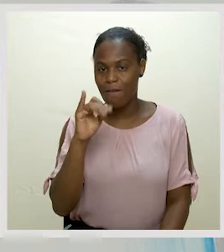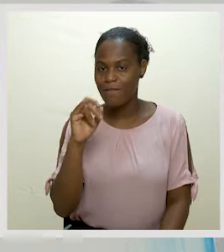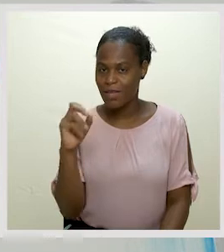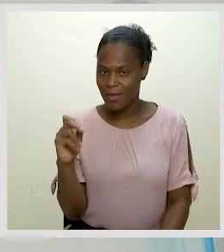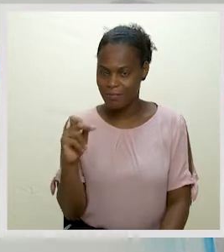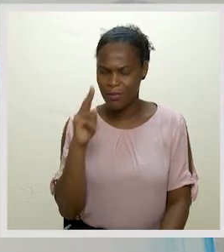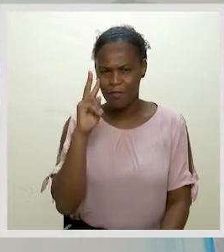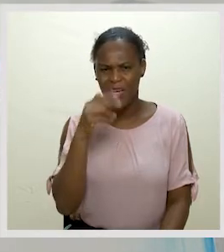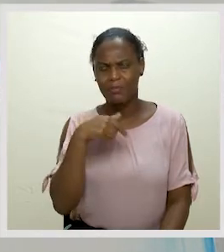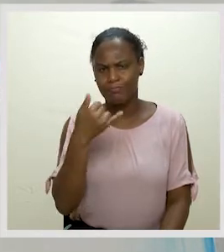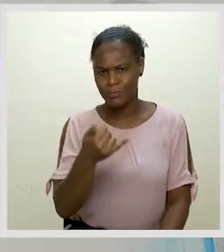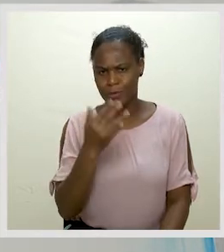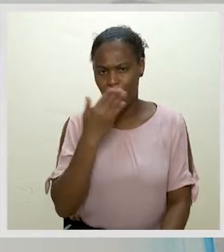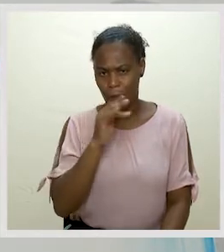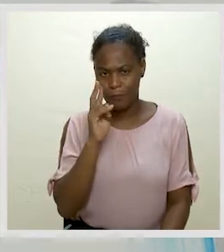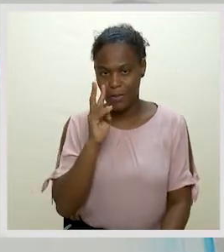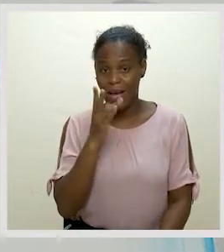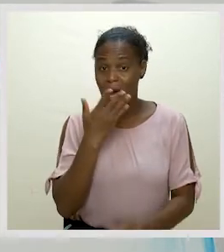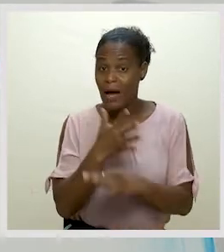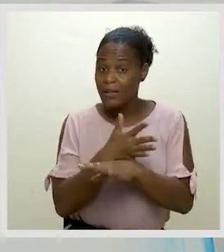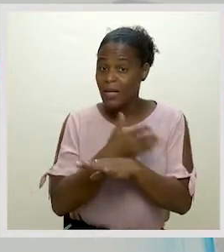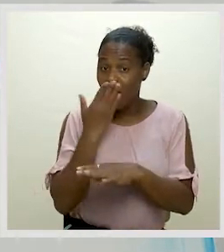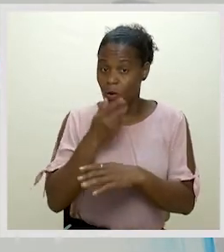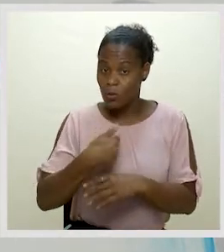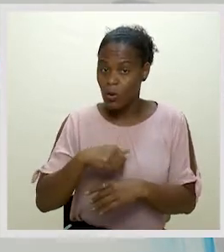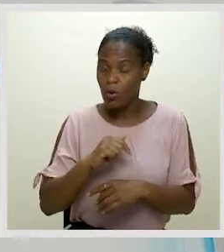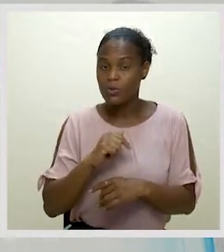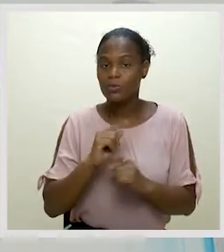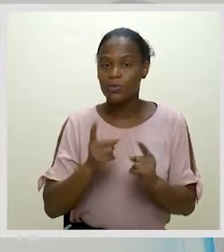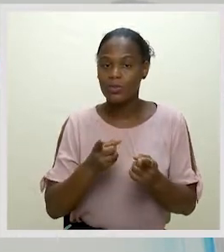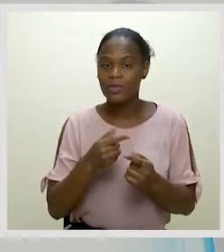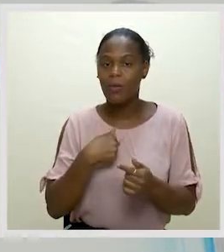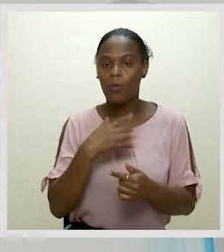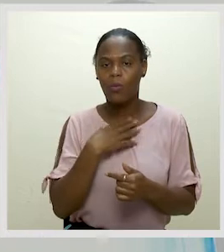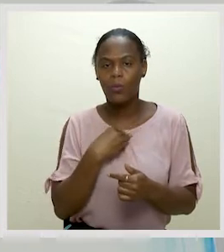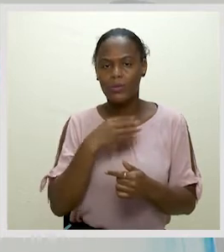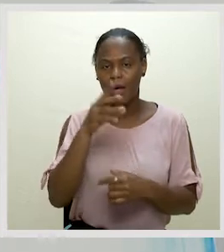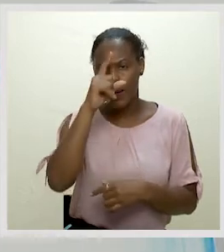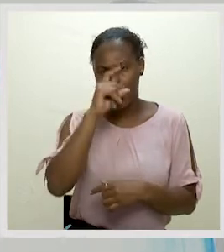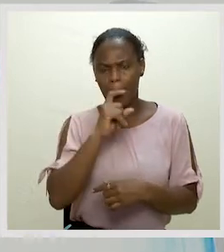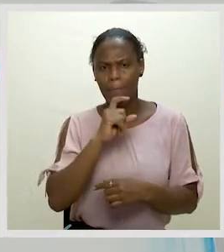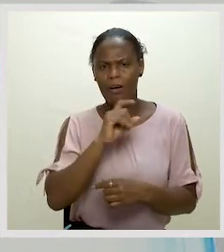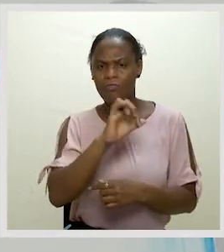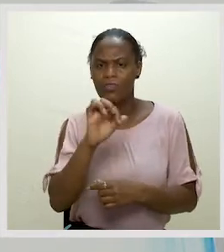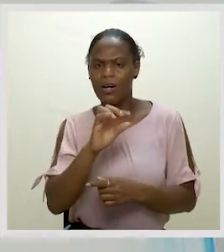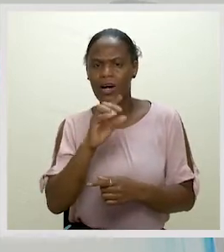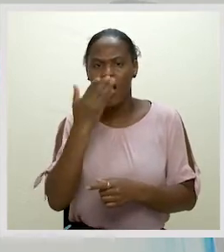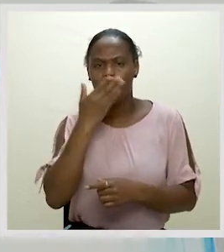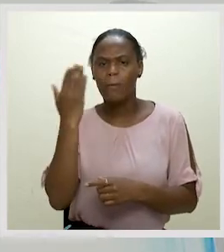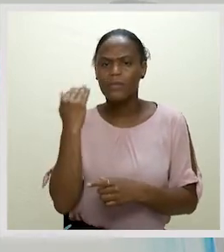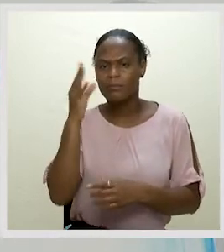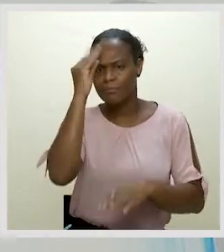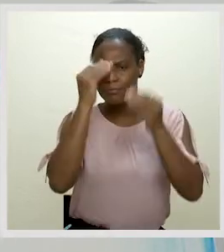Antes de iniciar a nossa aula propriamente dita, eu gostaria de relembrar-vos o que aprendemos na